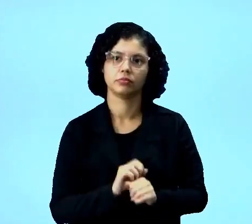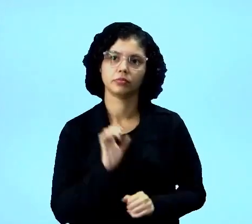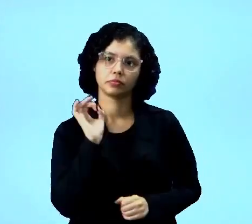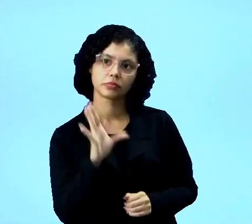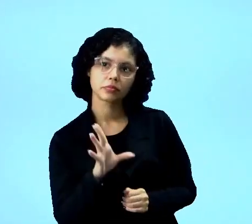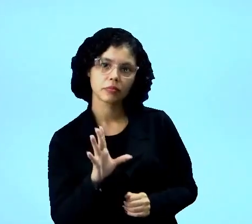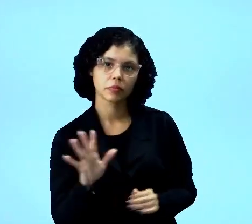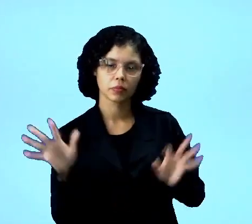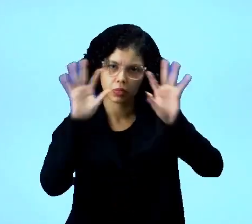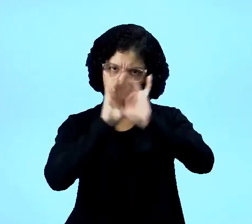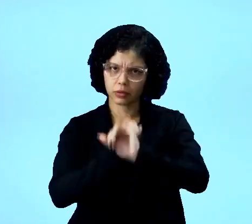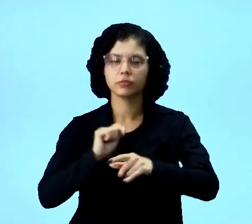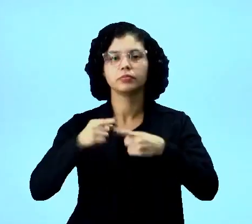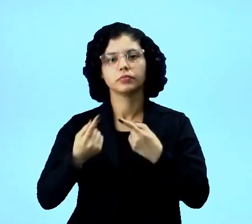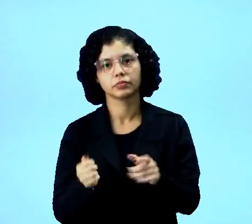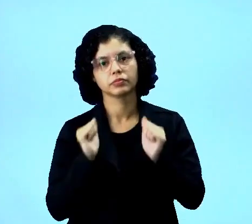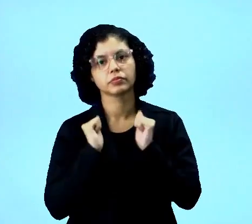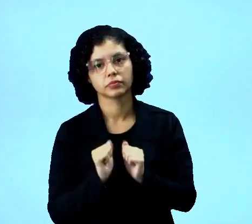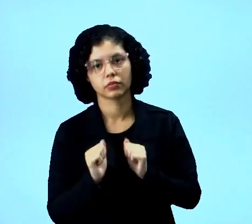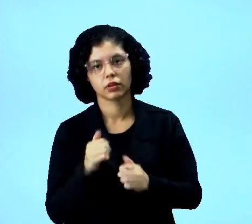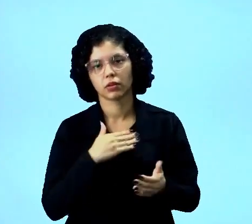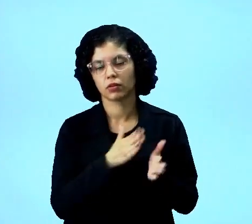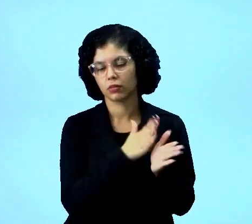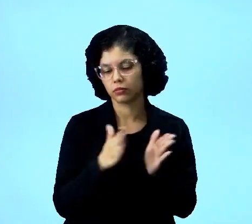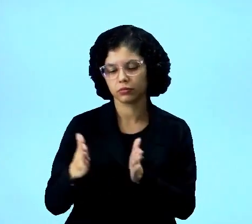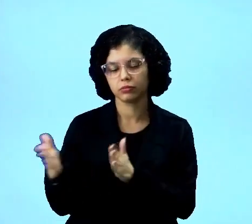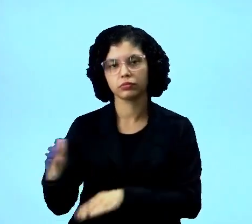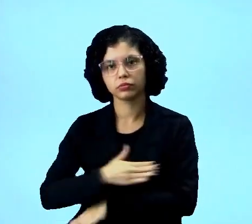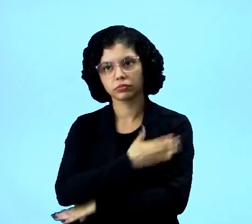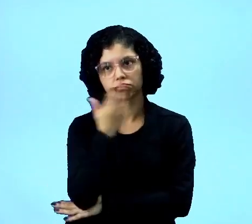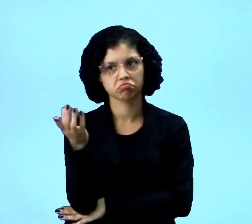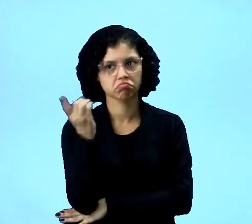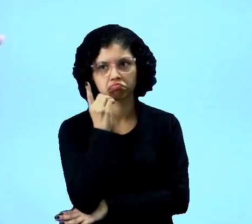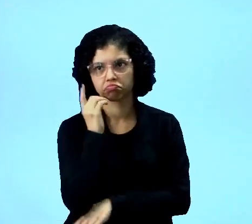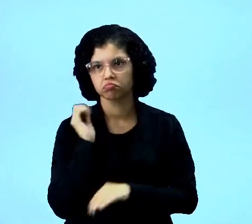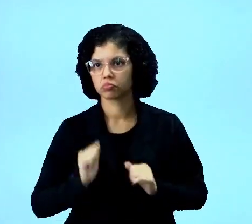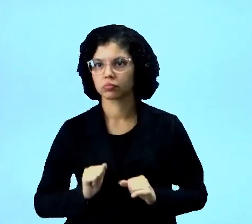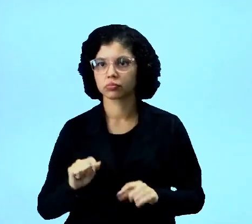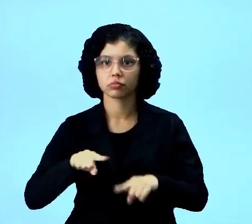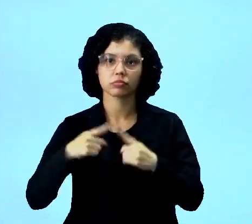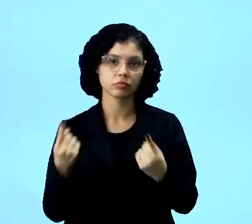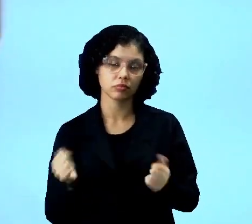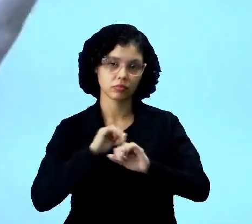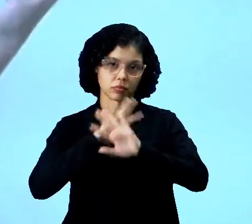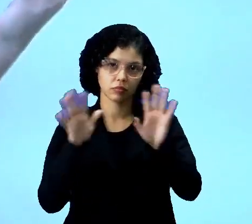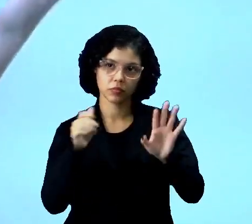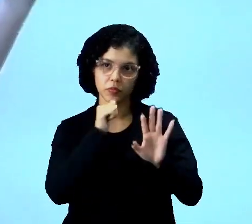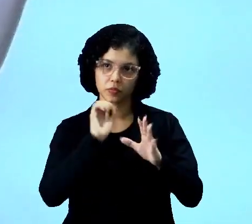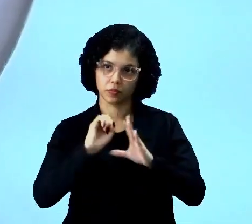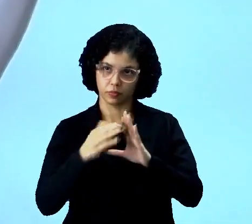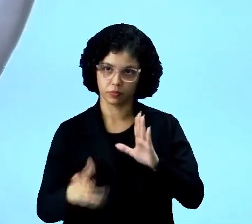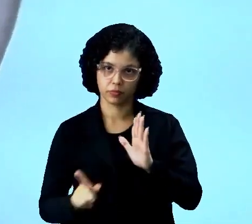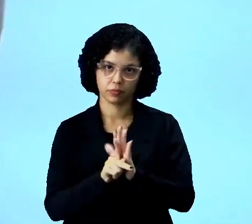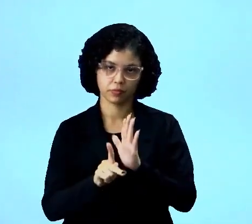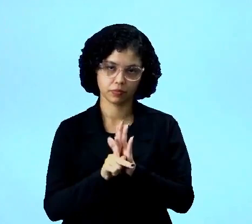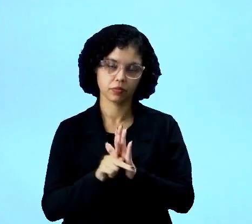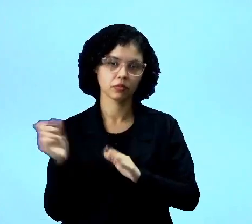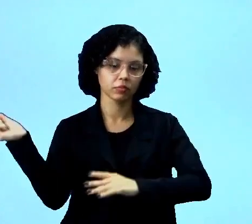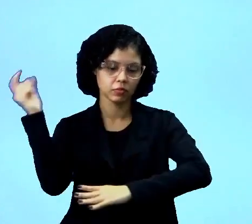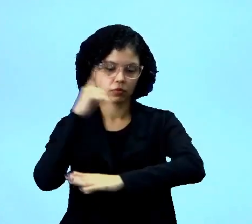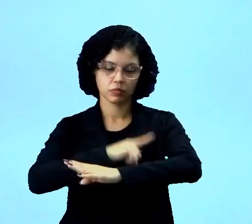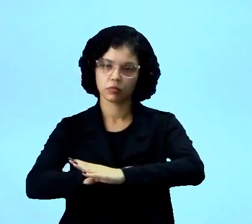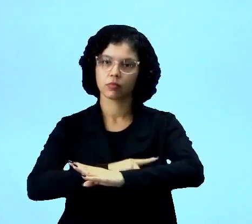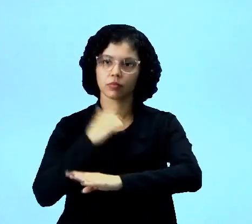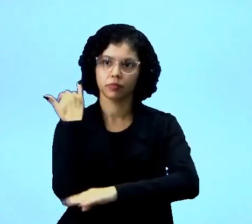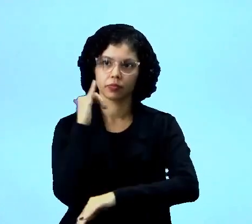depende apenas da escuridão, ela pode acontecer em qualquer fase durante o dia. Mas, geralmente, a fase clara, ela se caracteriza principalmente pela grande